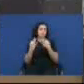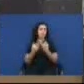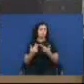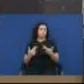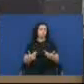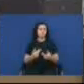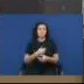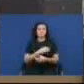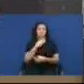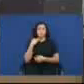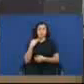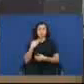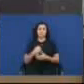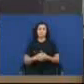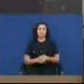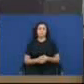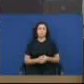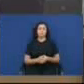enlutadas.